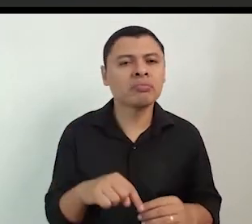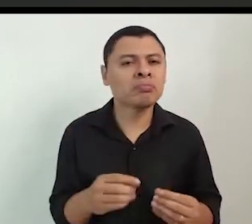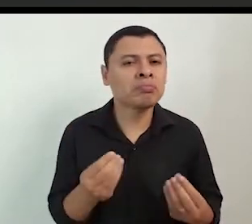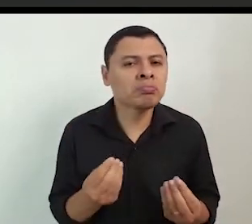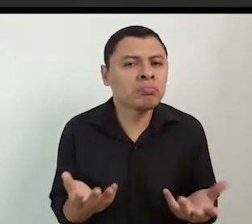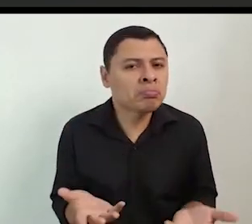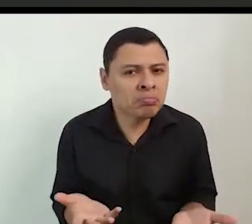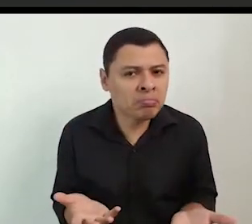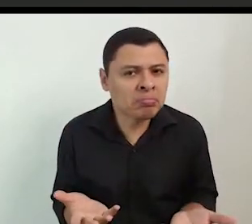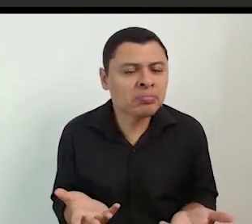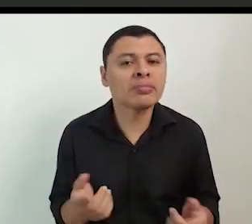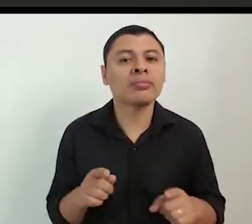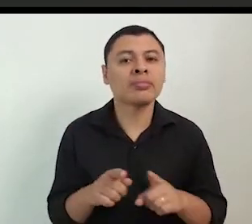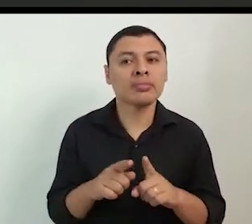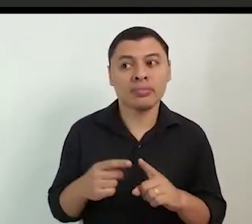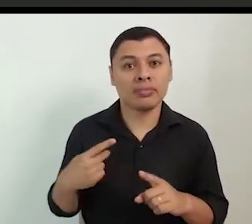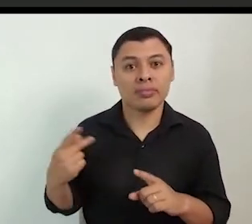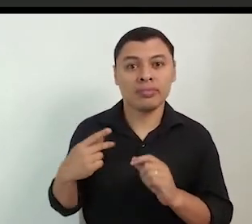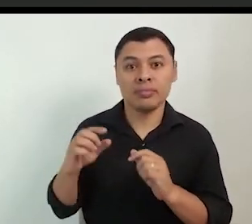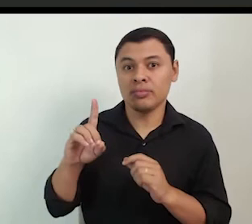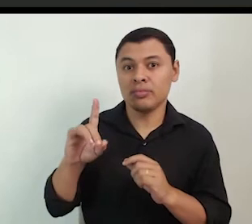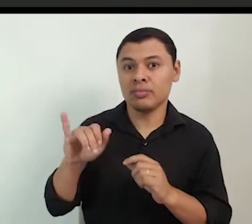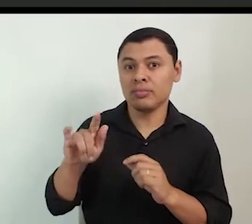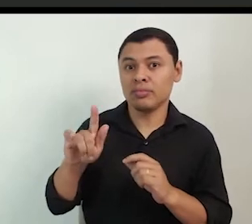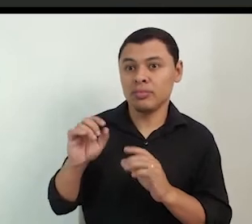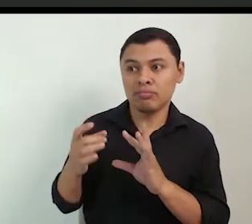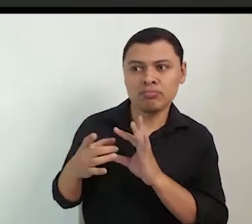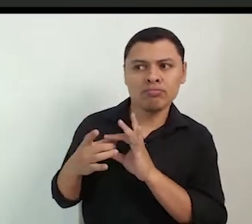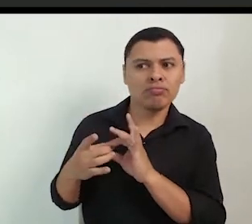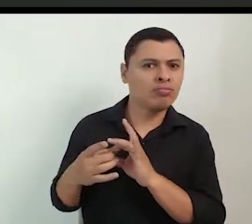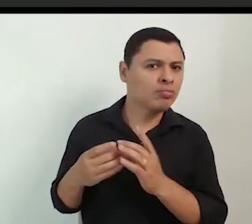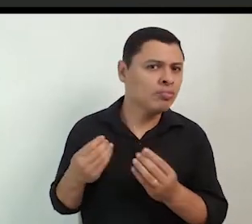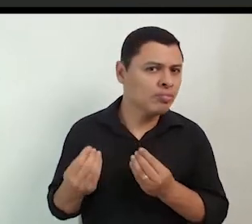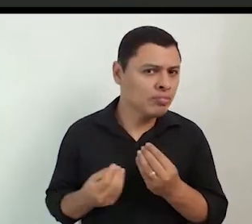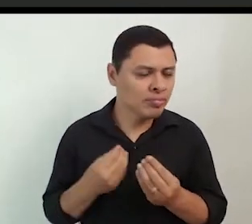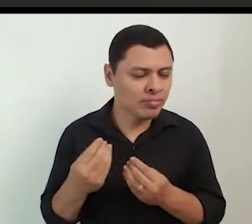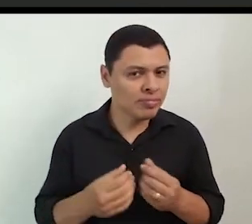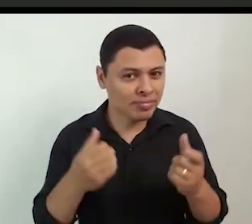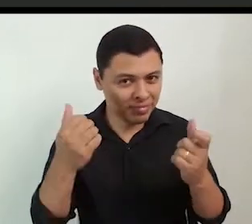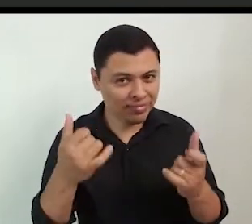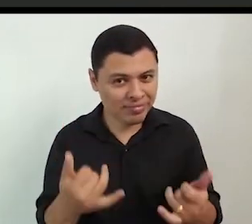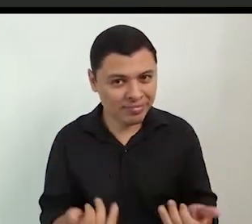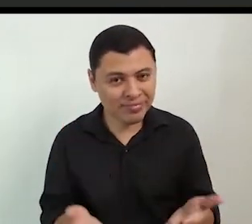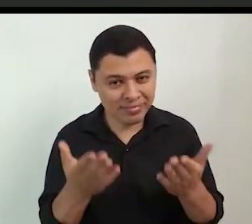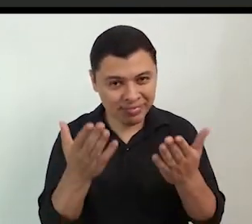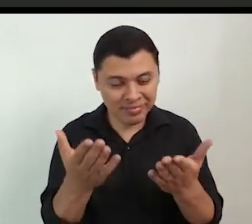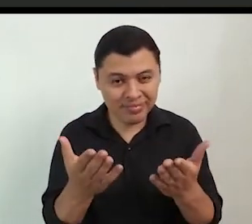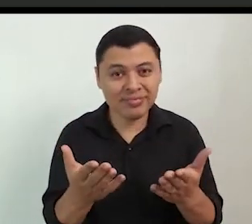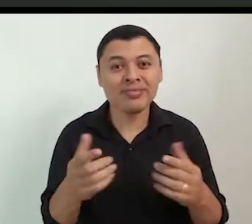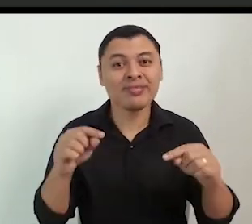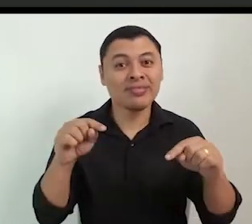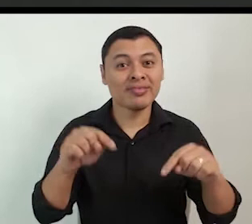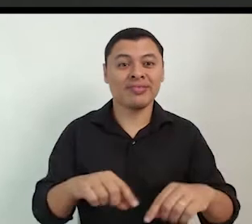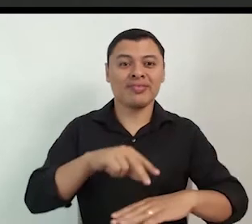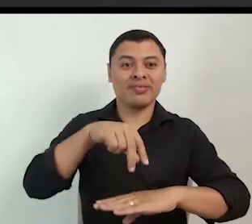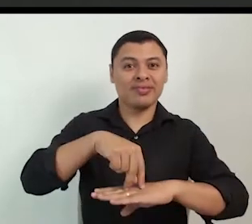o que nos uniu, começando o Diego falando um pouquinho dessa história e como nós chegamos para fazer essa dupla e